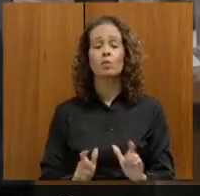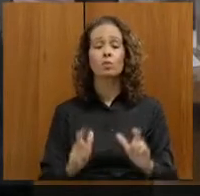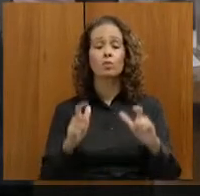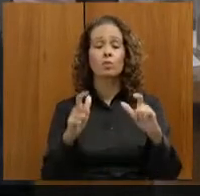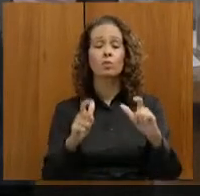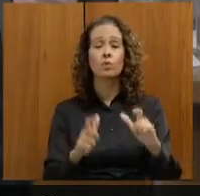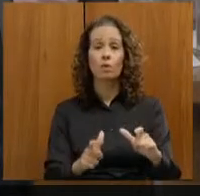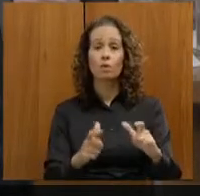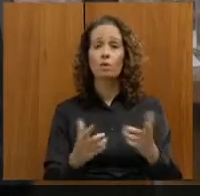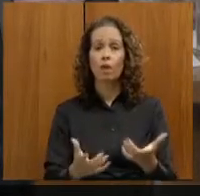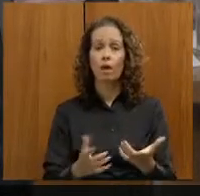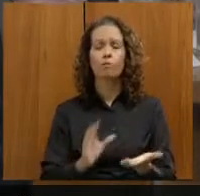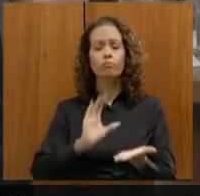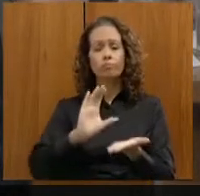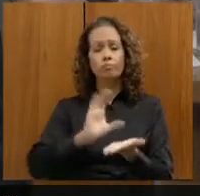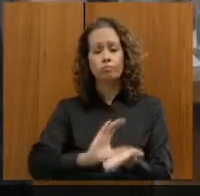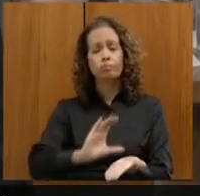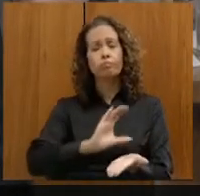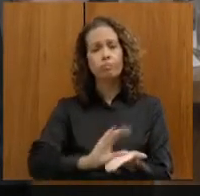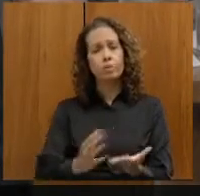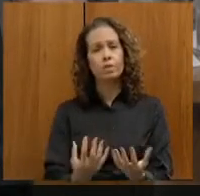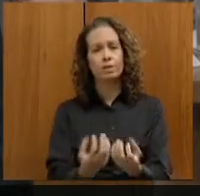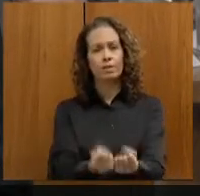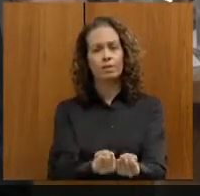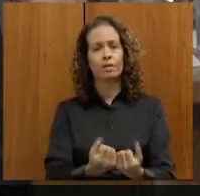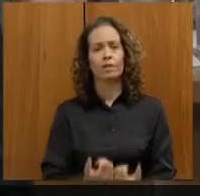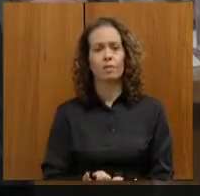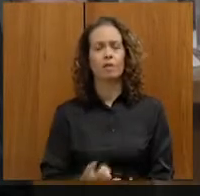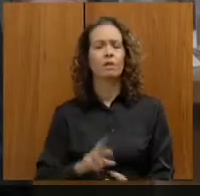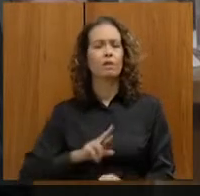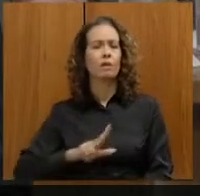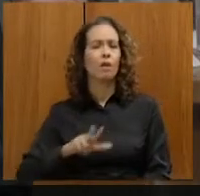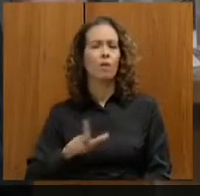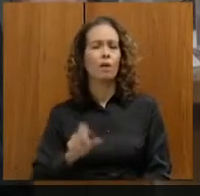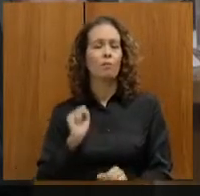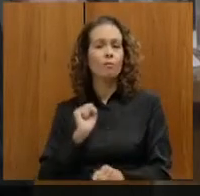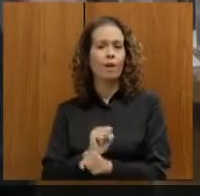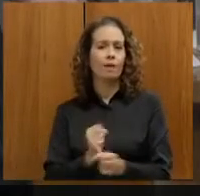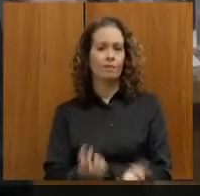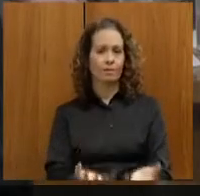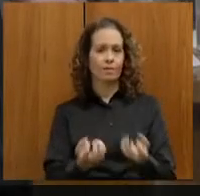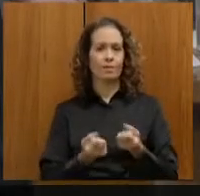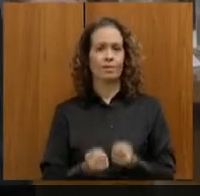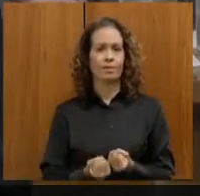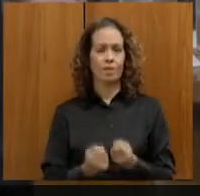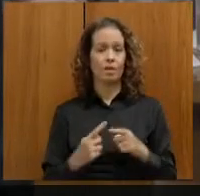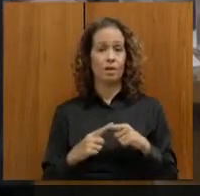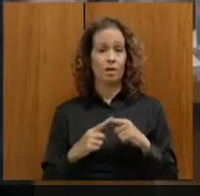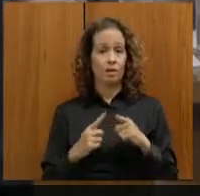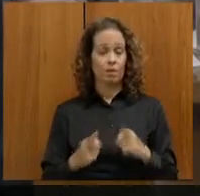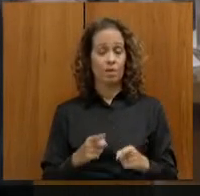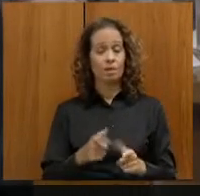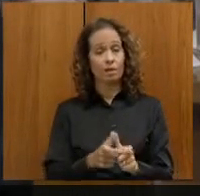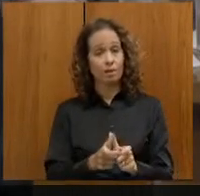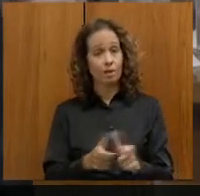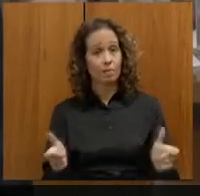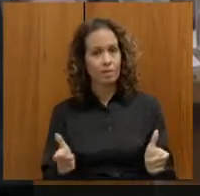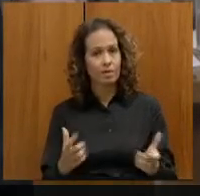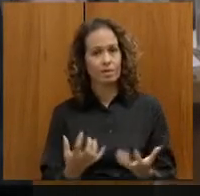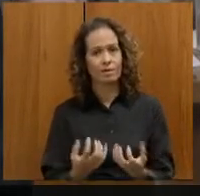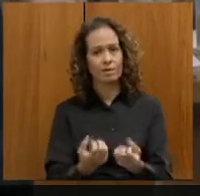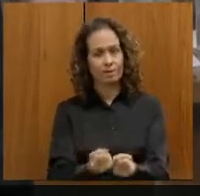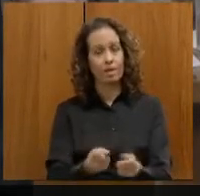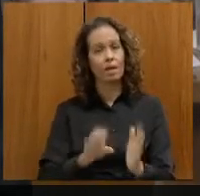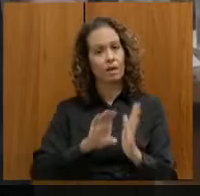ele atrai investimentos então ele não é que ele deixa de arrecadar né ele atrai investimento ele aumenta arrecadação e seu